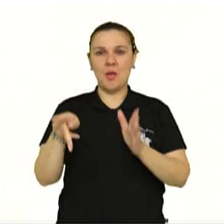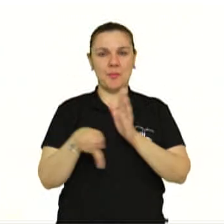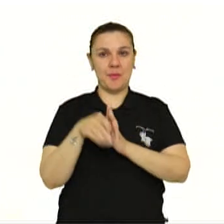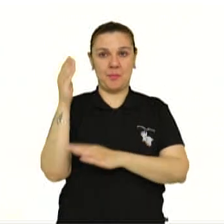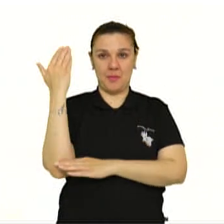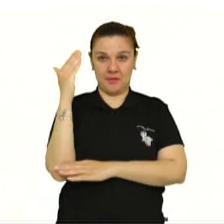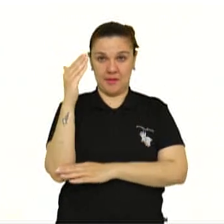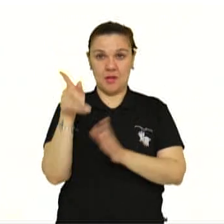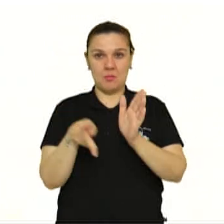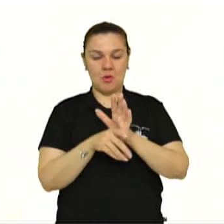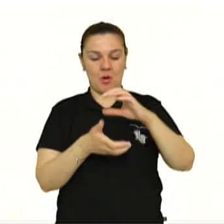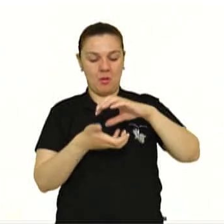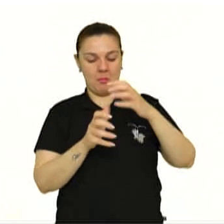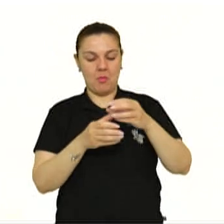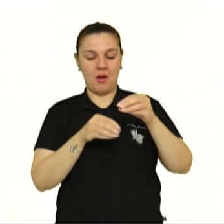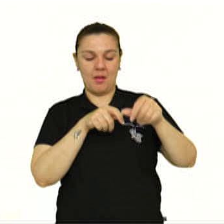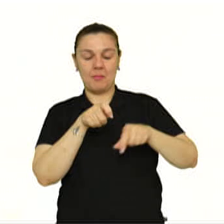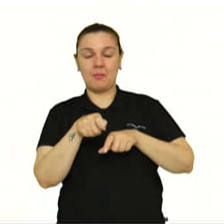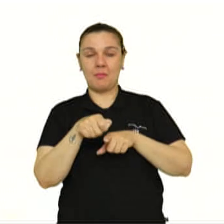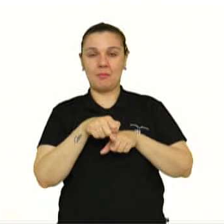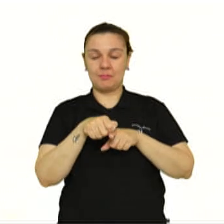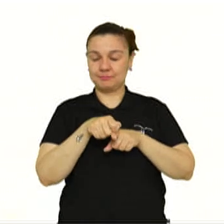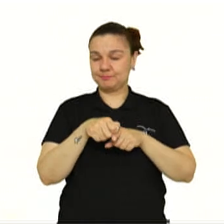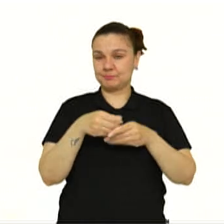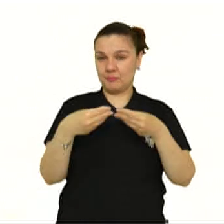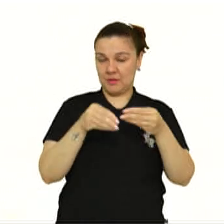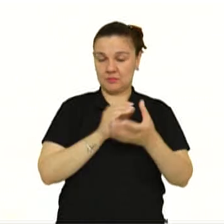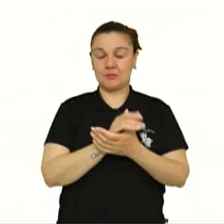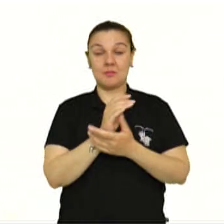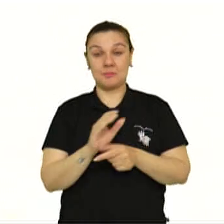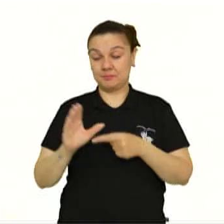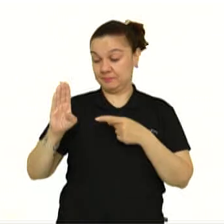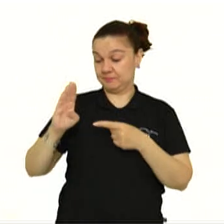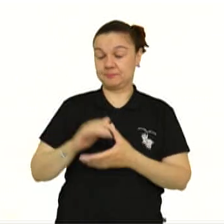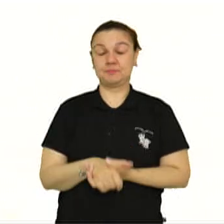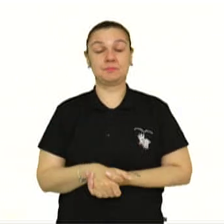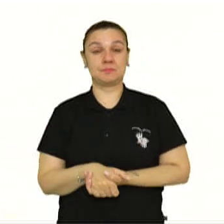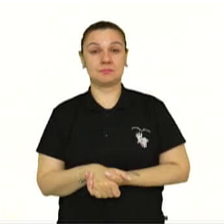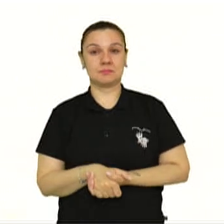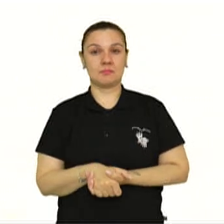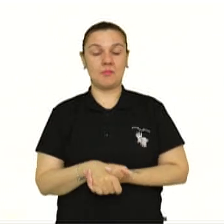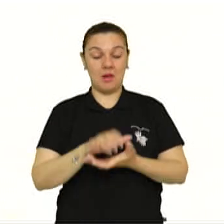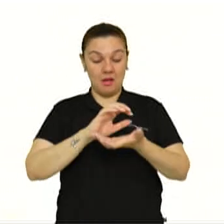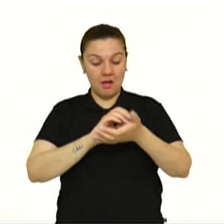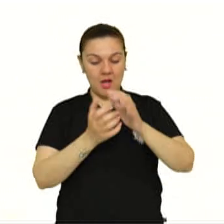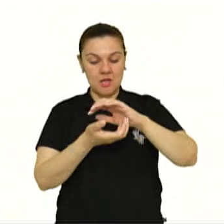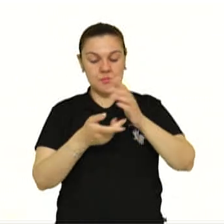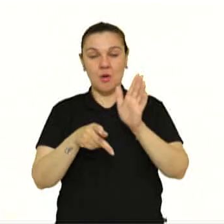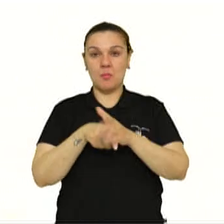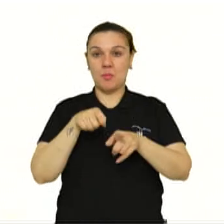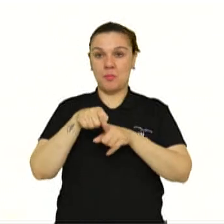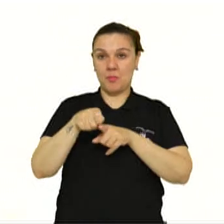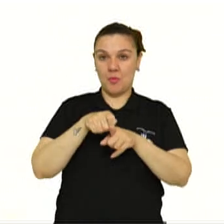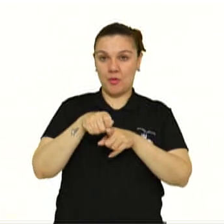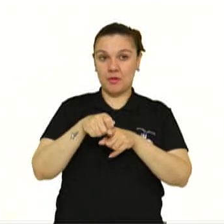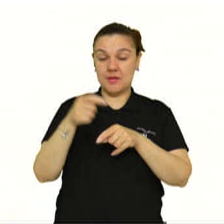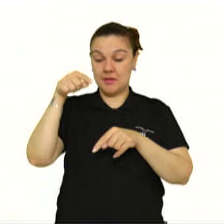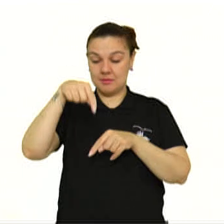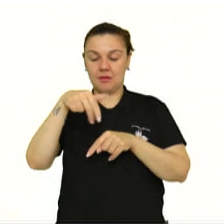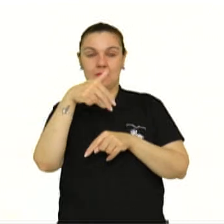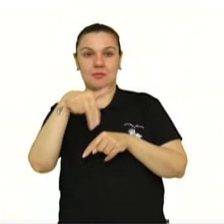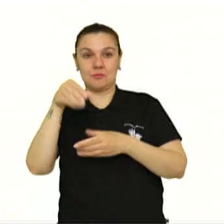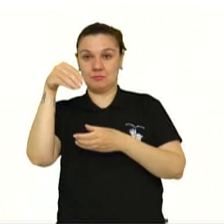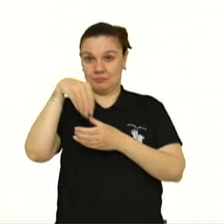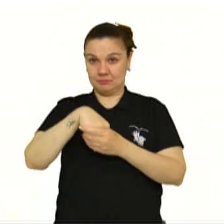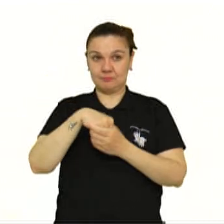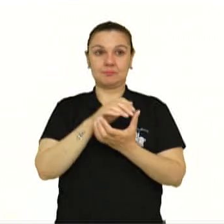as bolas de plástico emborrachado. Letra A. Letra B. As bolas são fabricadas com borracha e uma partícula de